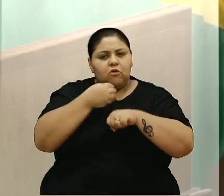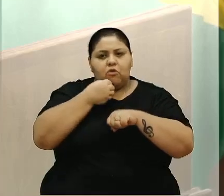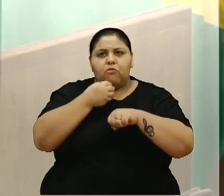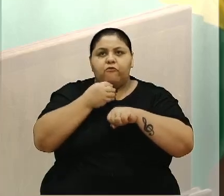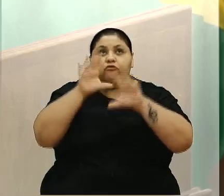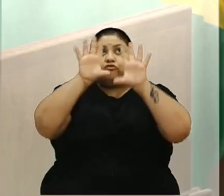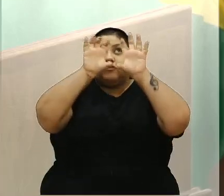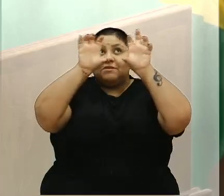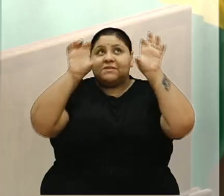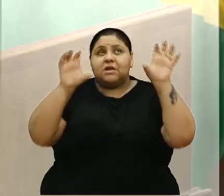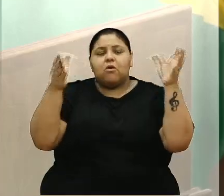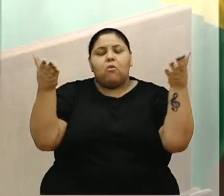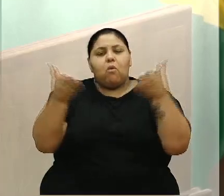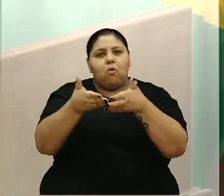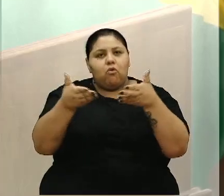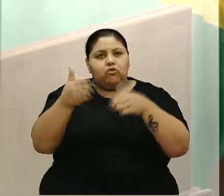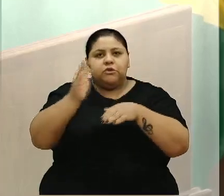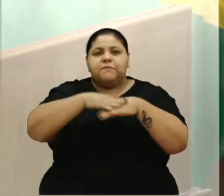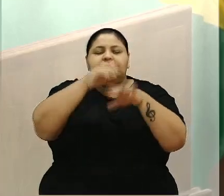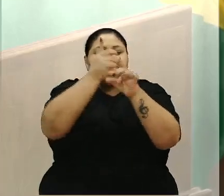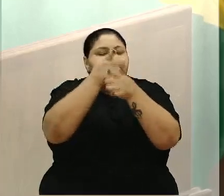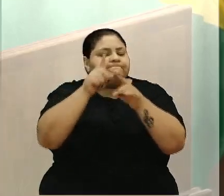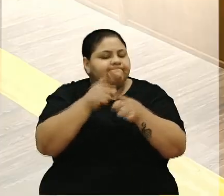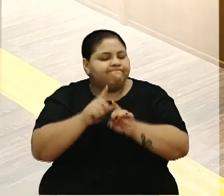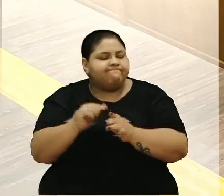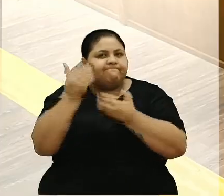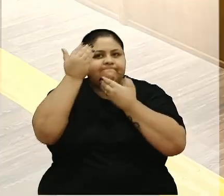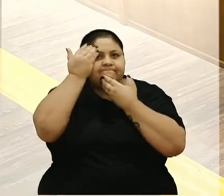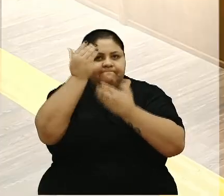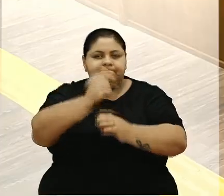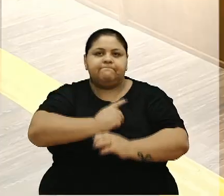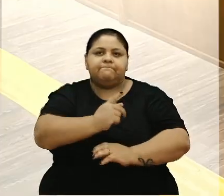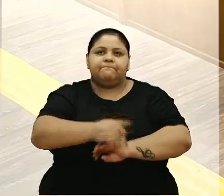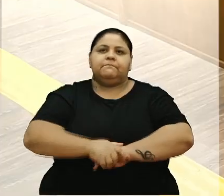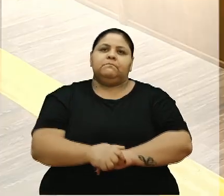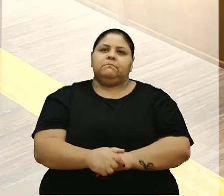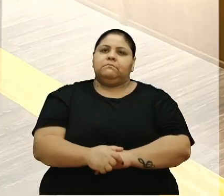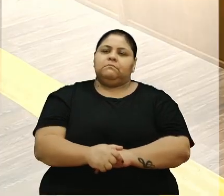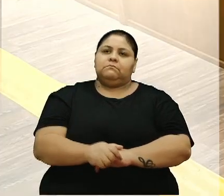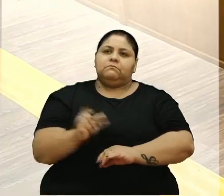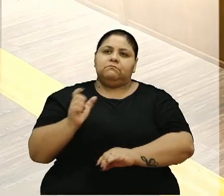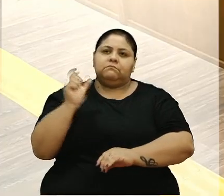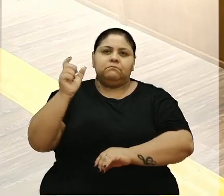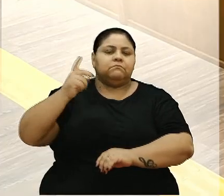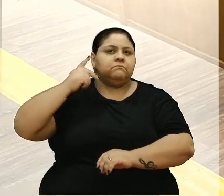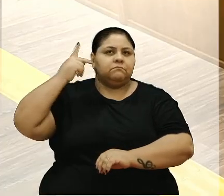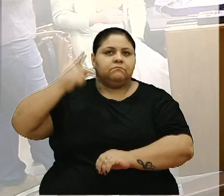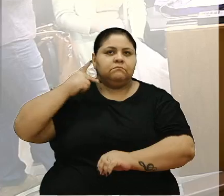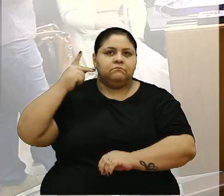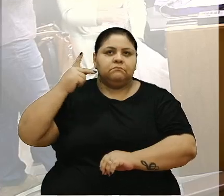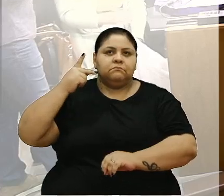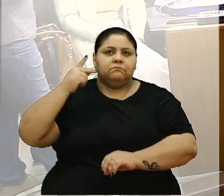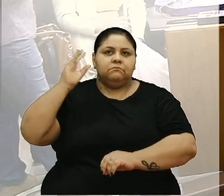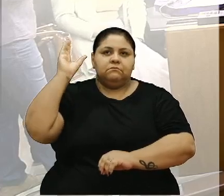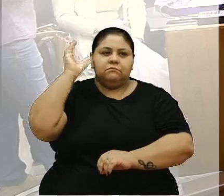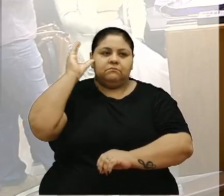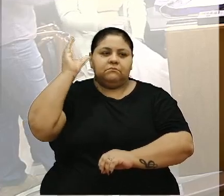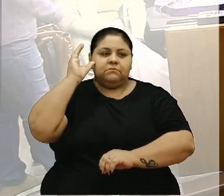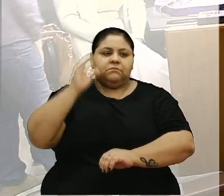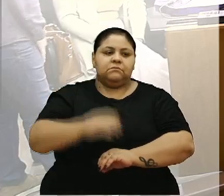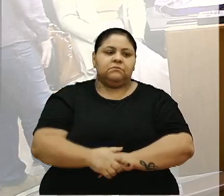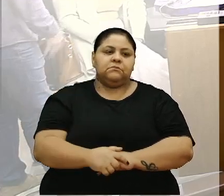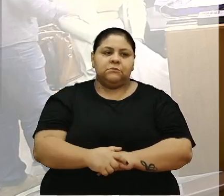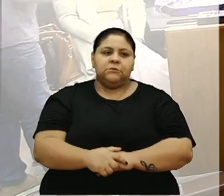de hoje, terá mais melodia. Obrigado, senhor presidente. Com a palavra, vereador Cadori.